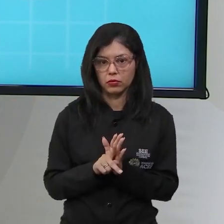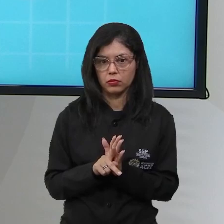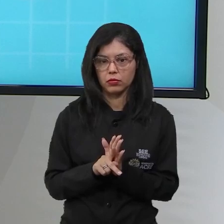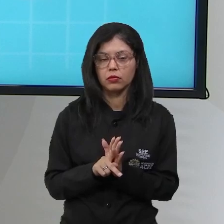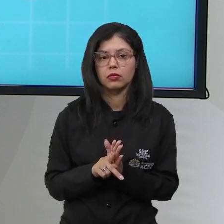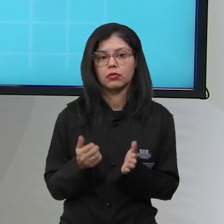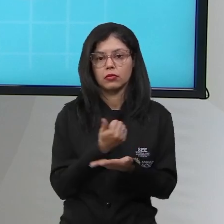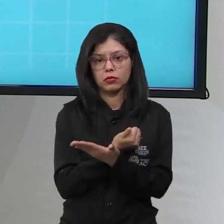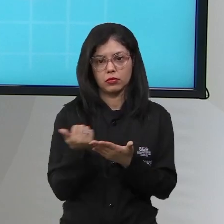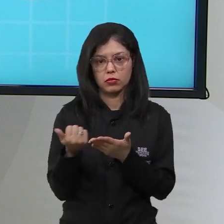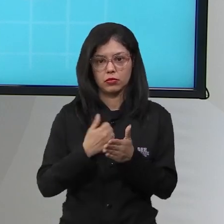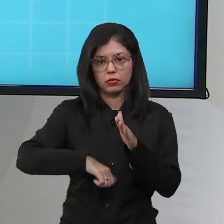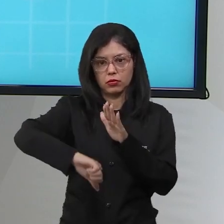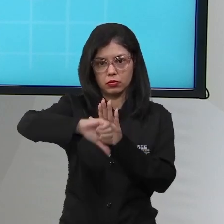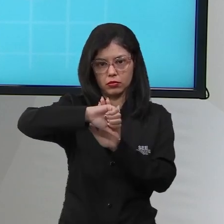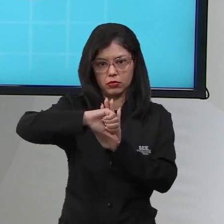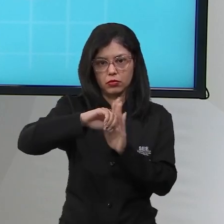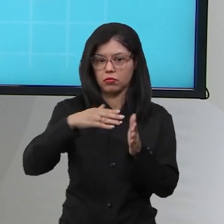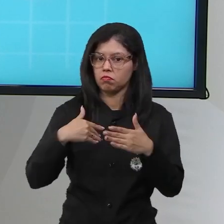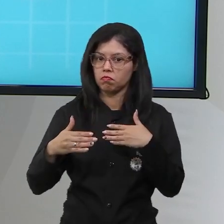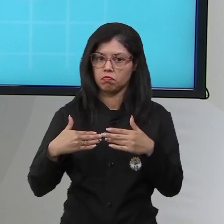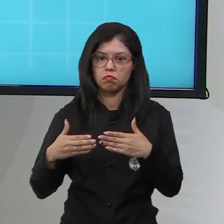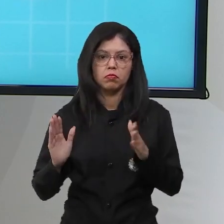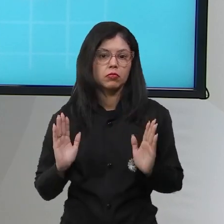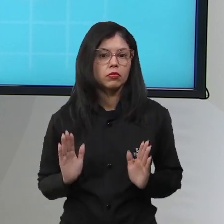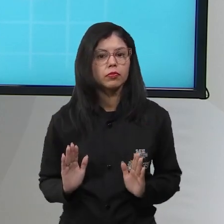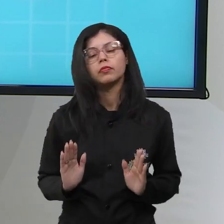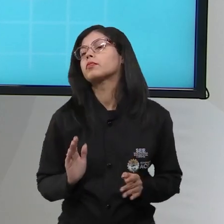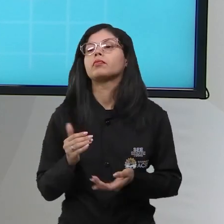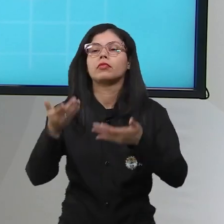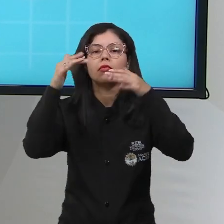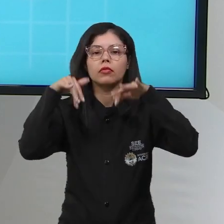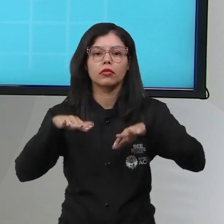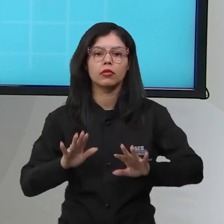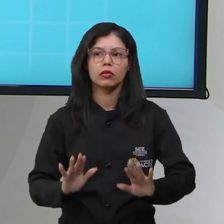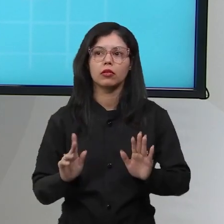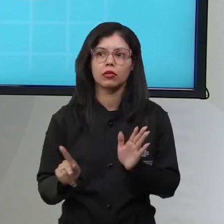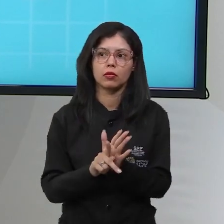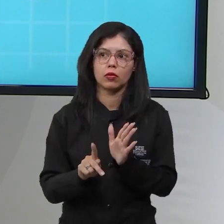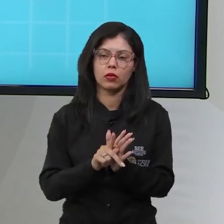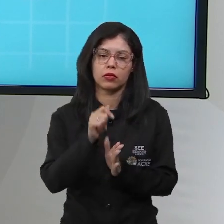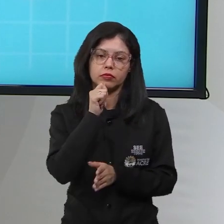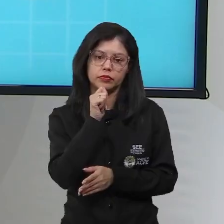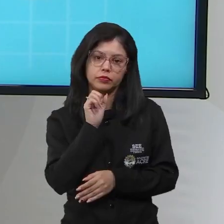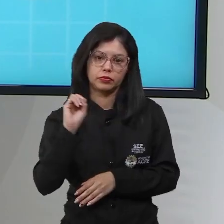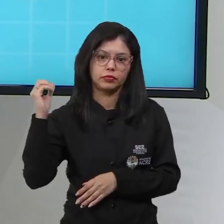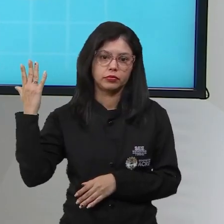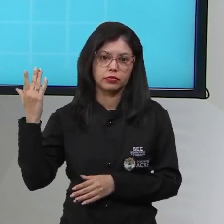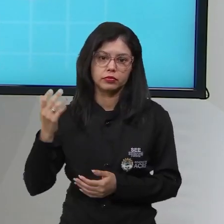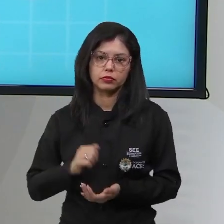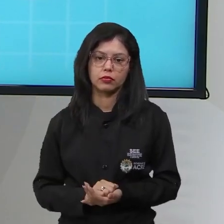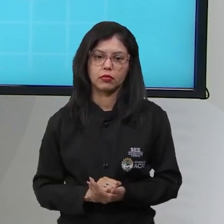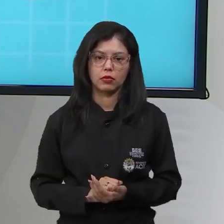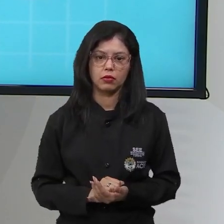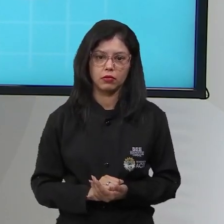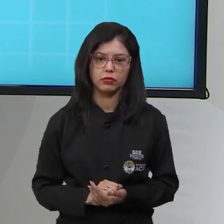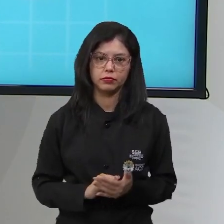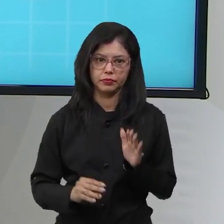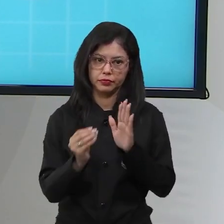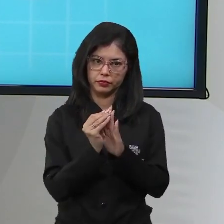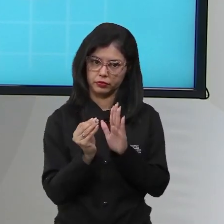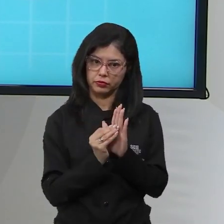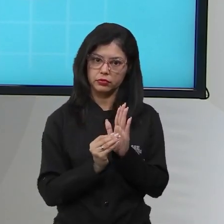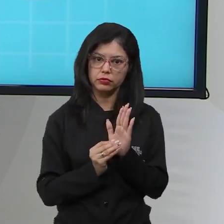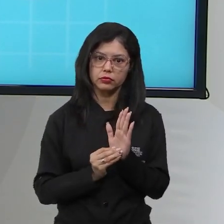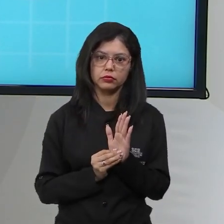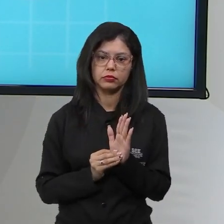ato criminoso, independente da natureza desse ato, né? Então, os dados,